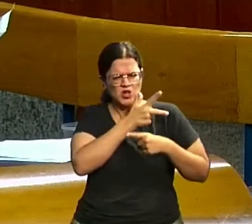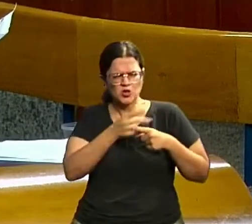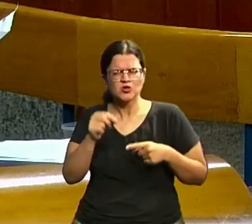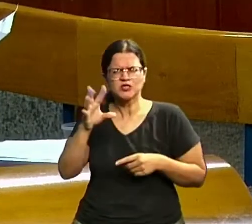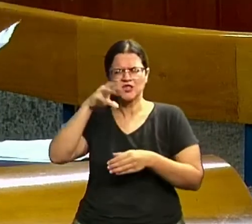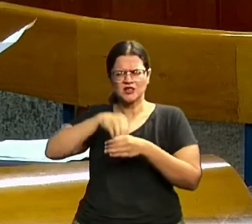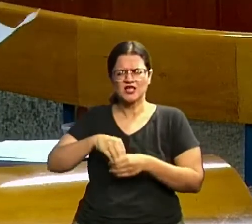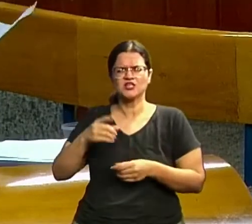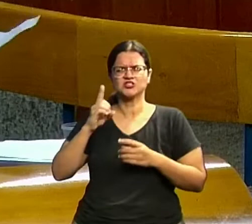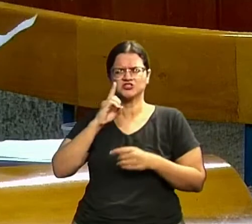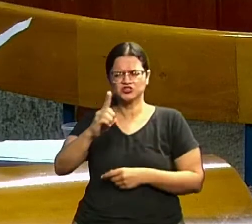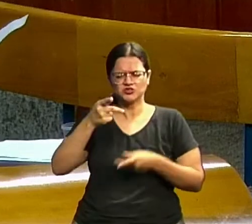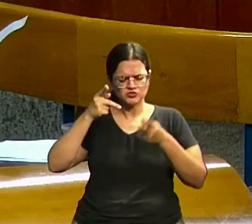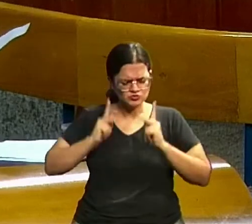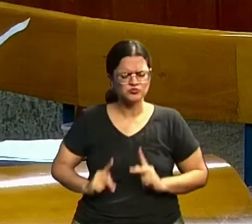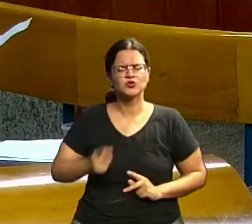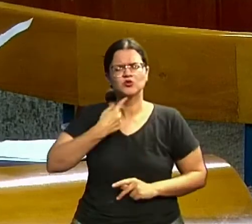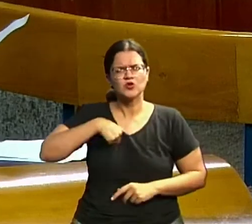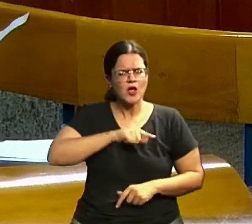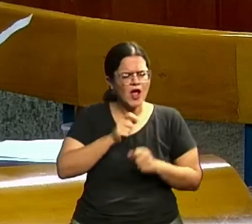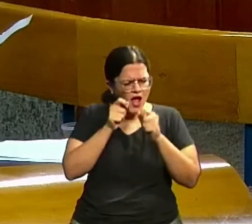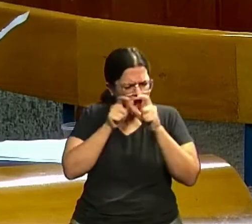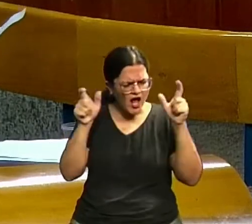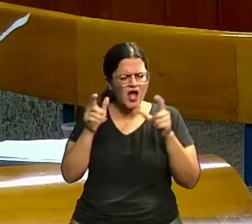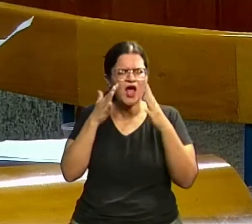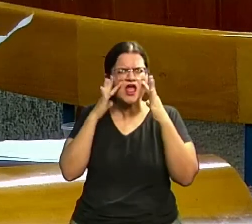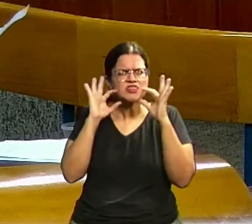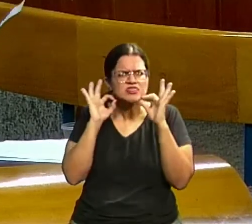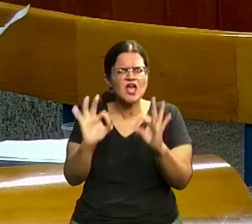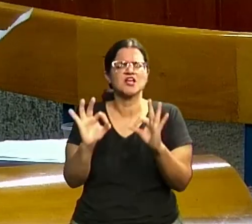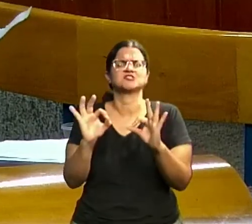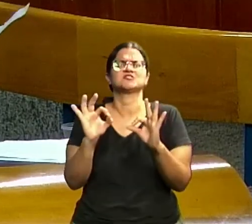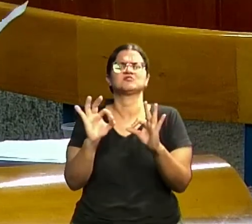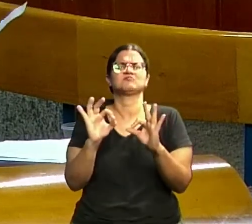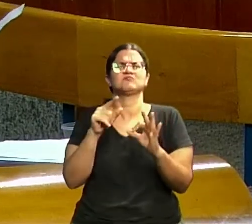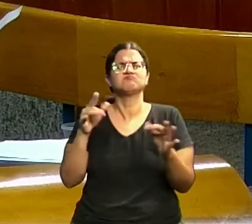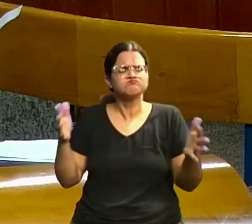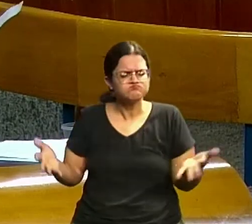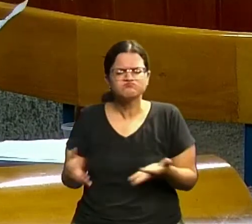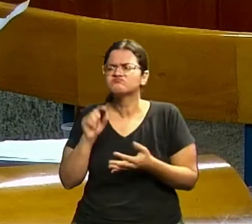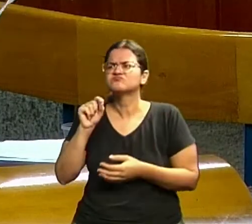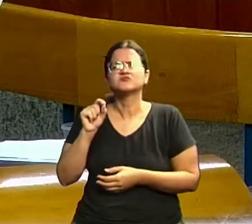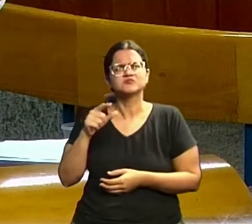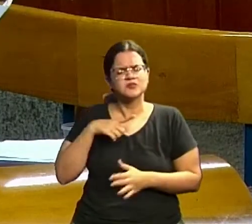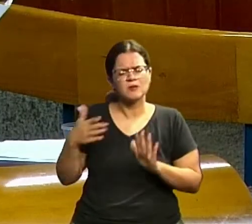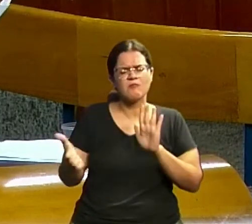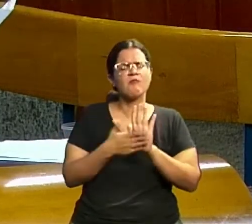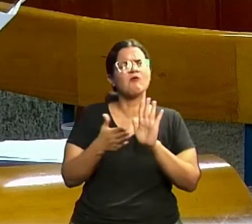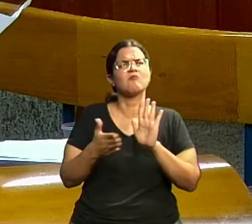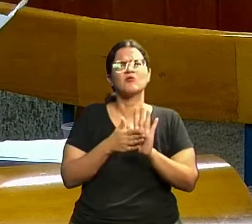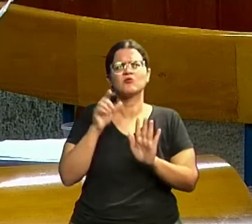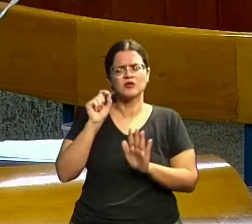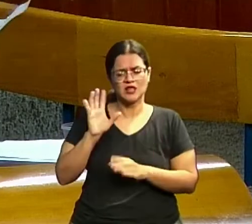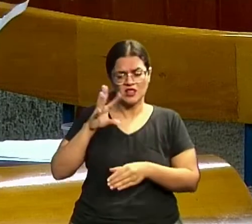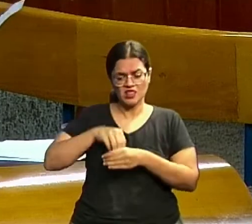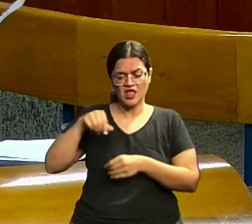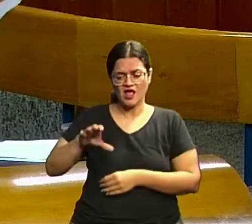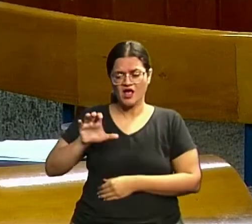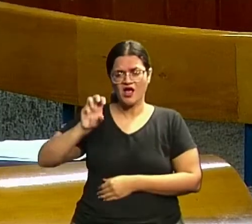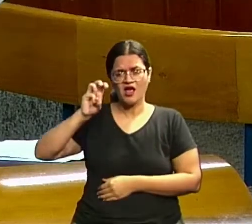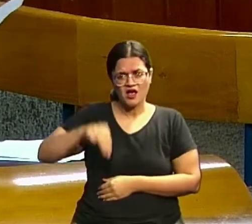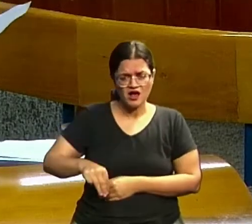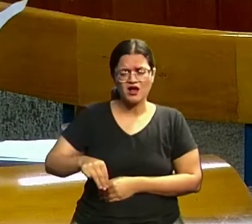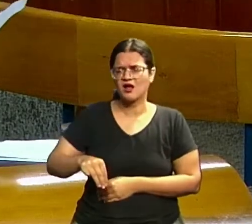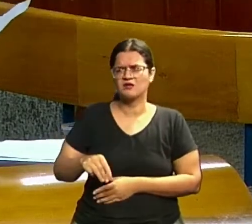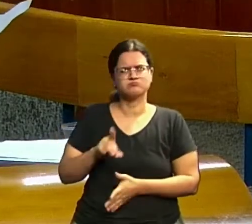direitos humanos, possamos estar atentos, veementemente, e fazer uma propositura através da Câmara Municipal